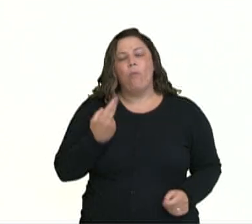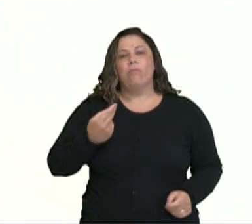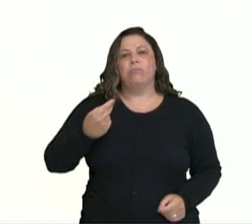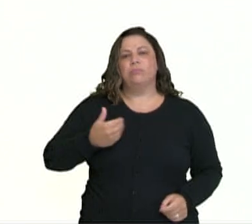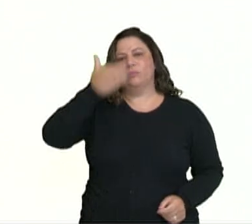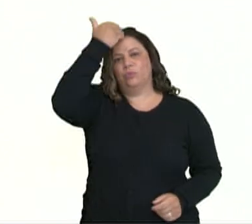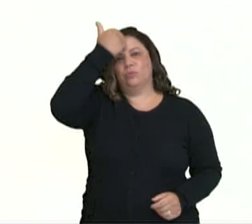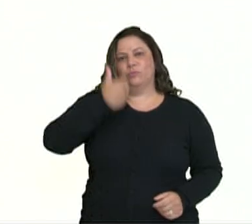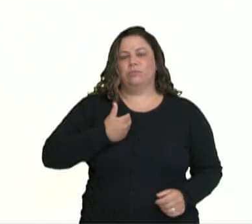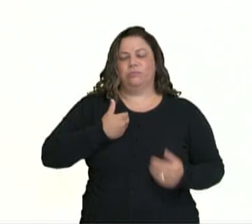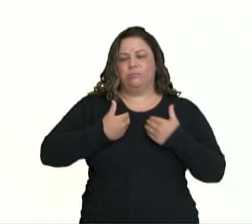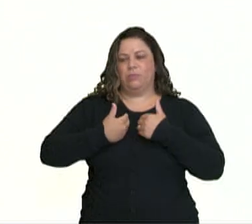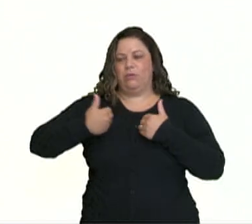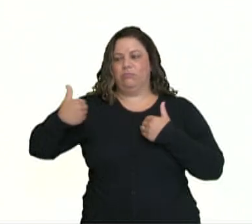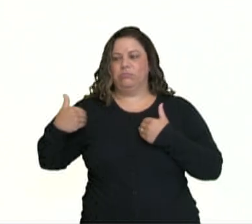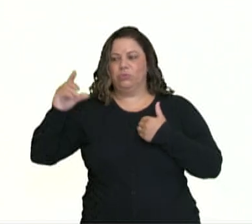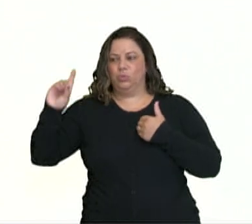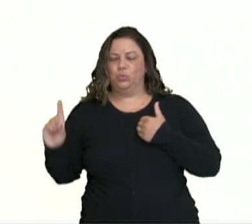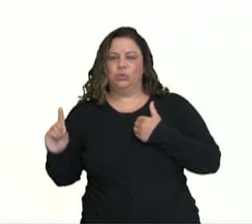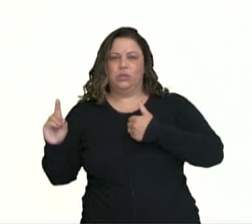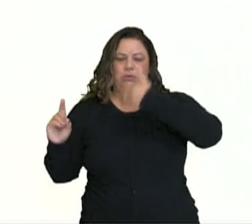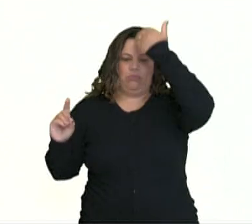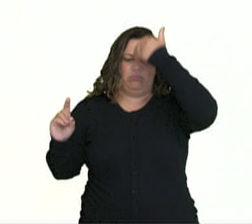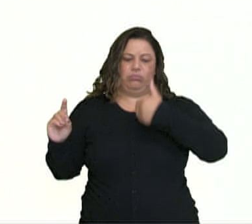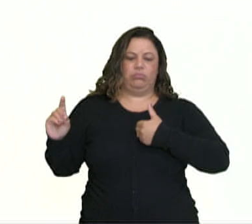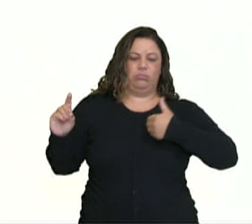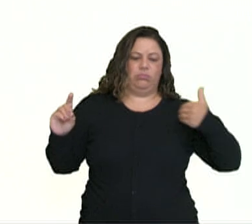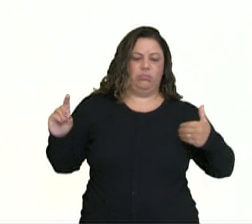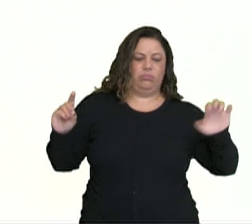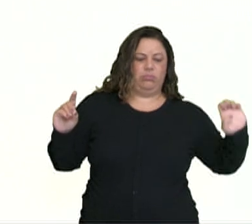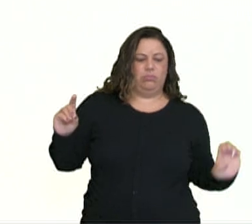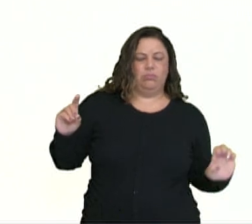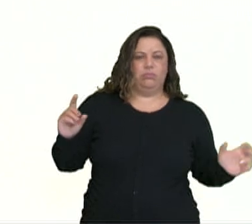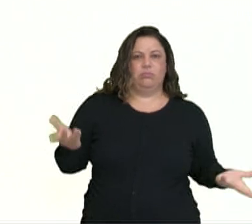ou todo do lado esquerdo, ou em partes.